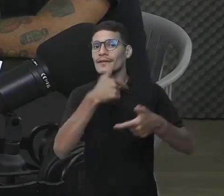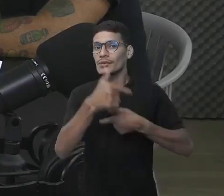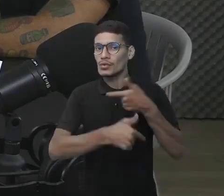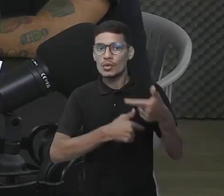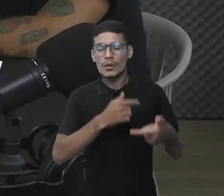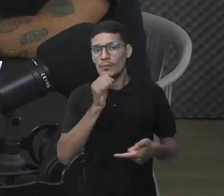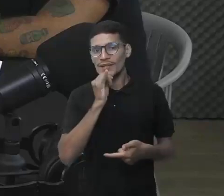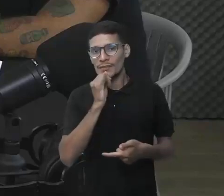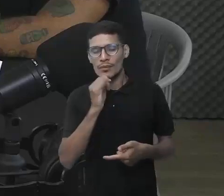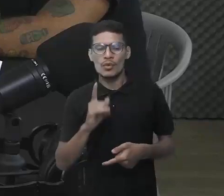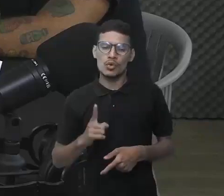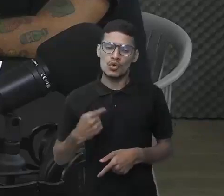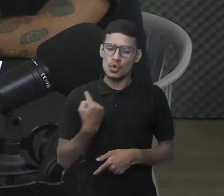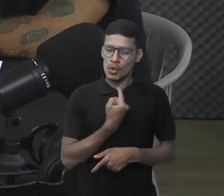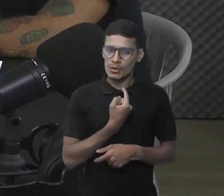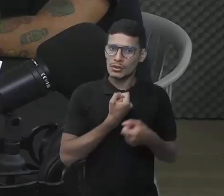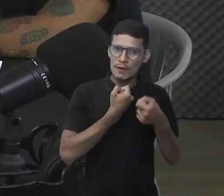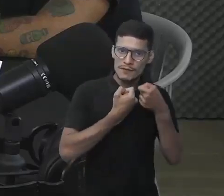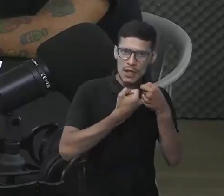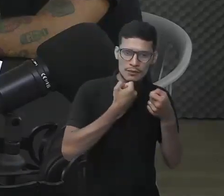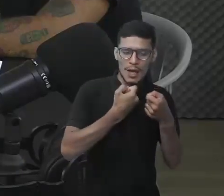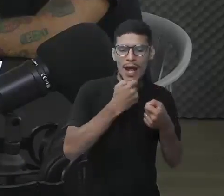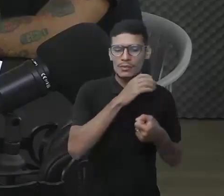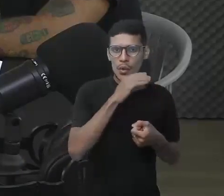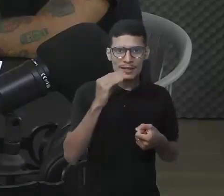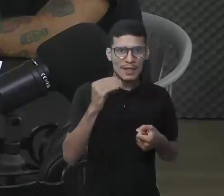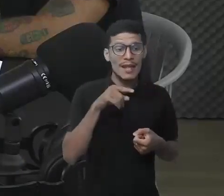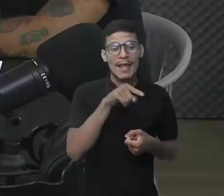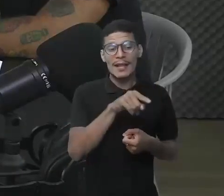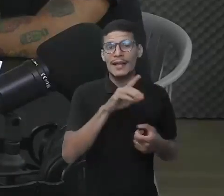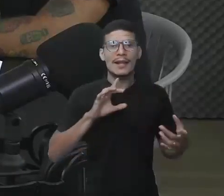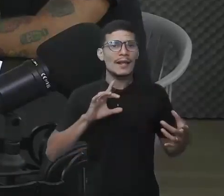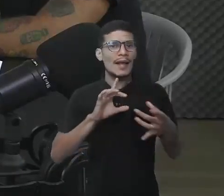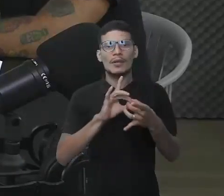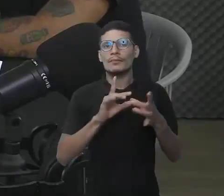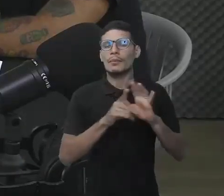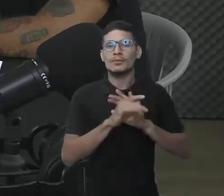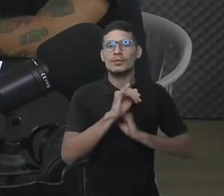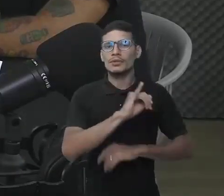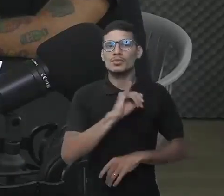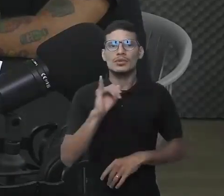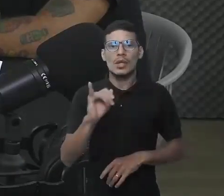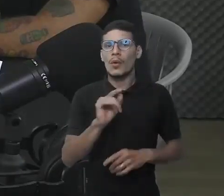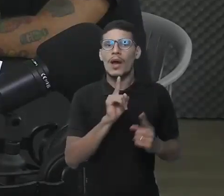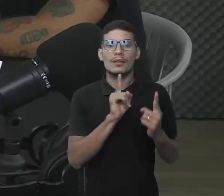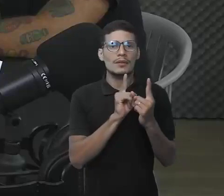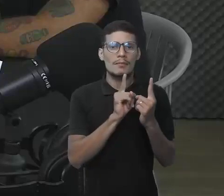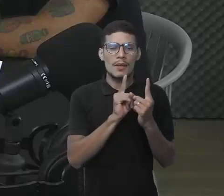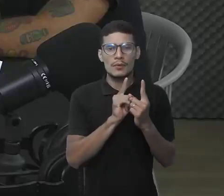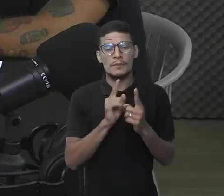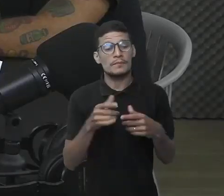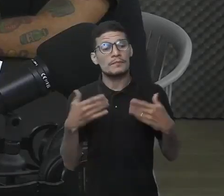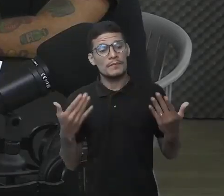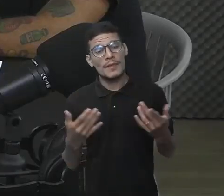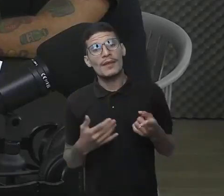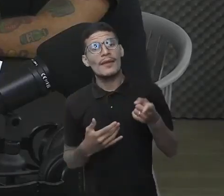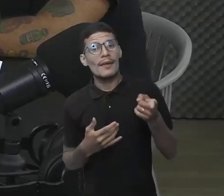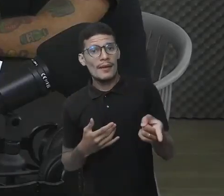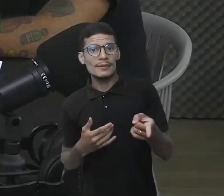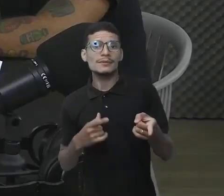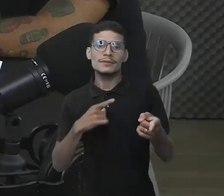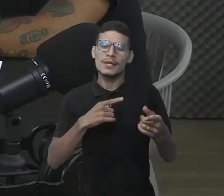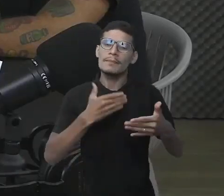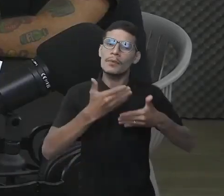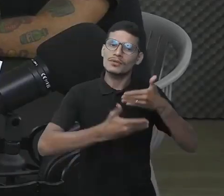nós entrevistamos adolescentes que estavam vinculados às instituições de atendimento. Então eles estavam em algum processo